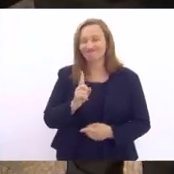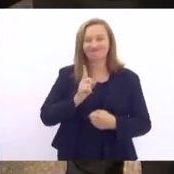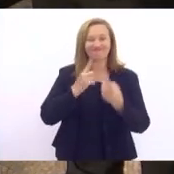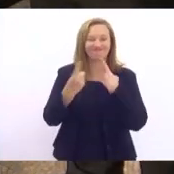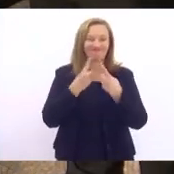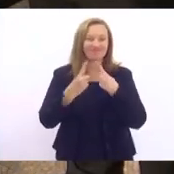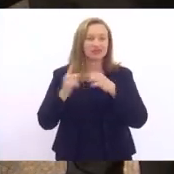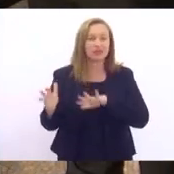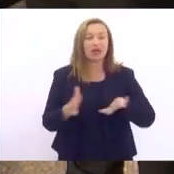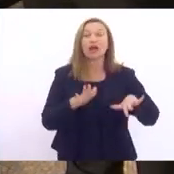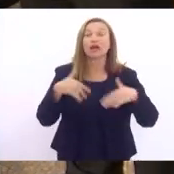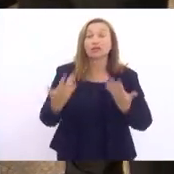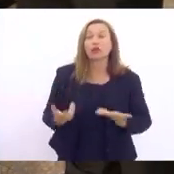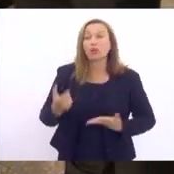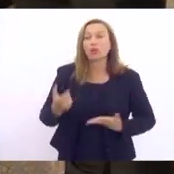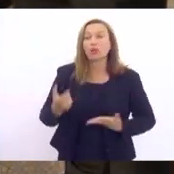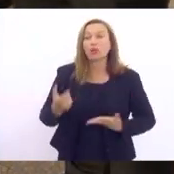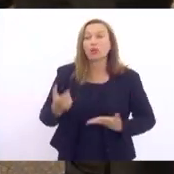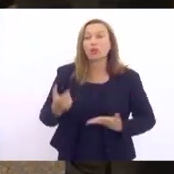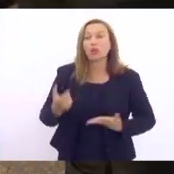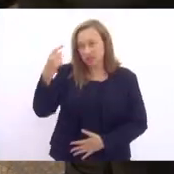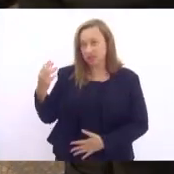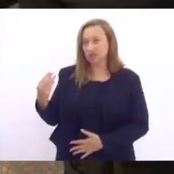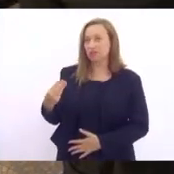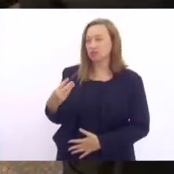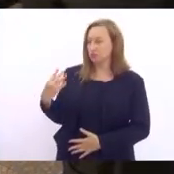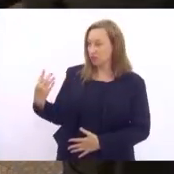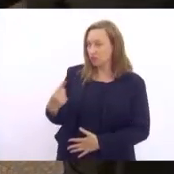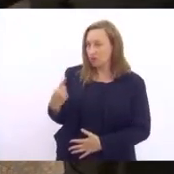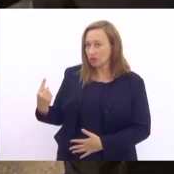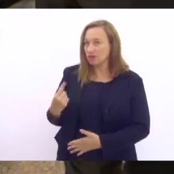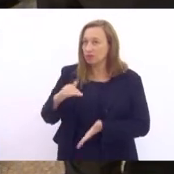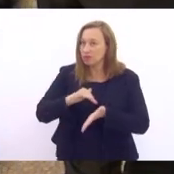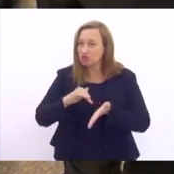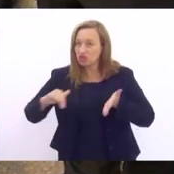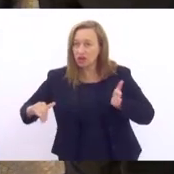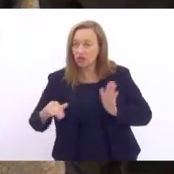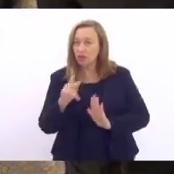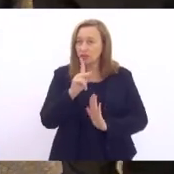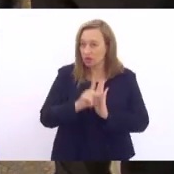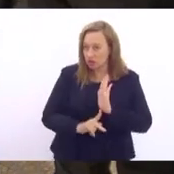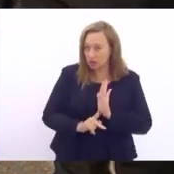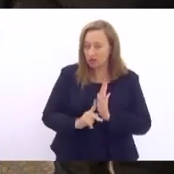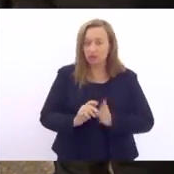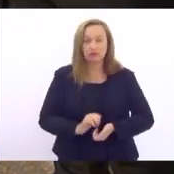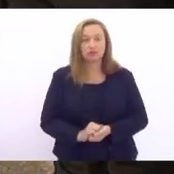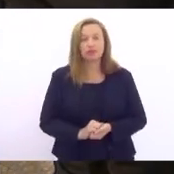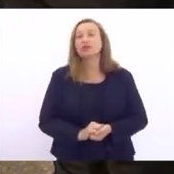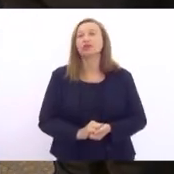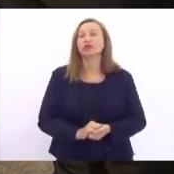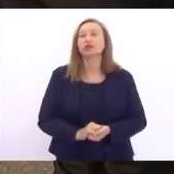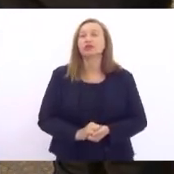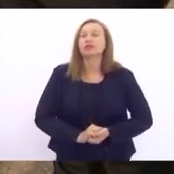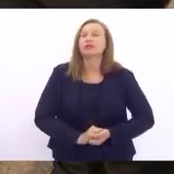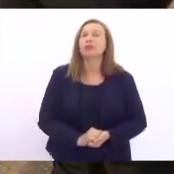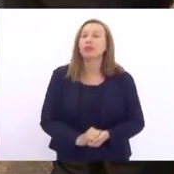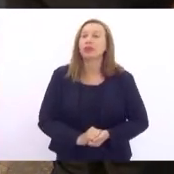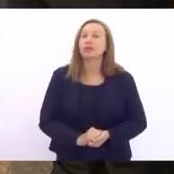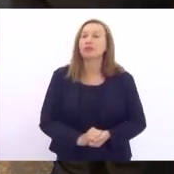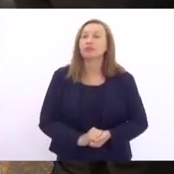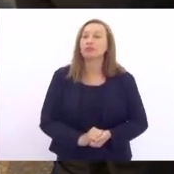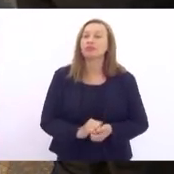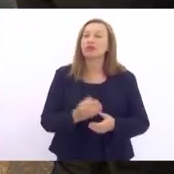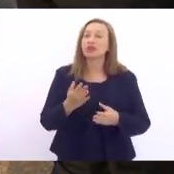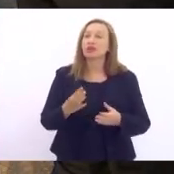consenso. Nós vamos retirar o projeto, vai baixar a diligência ao órgão competente, vamos